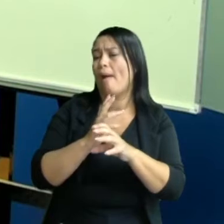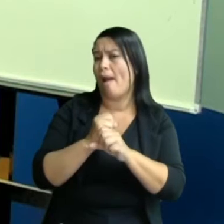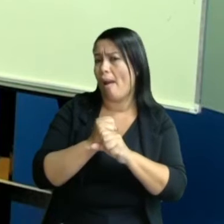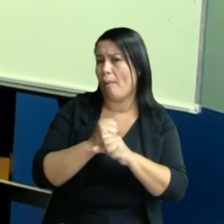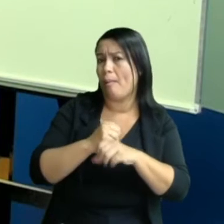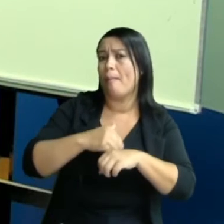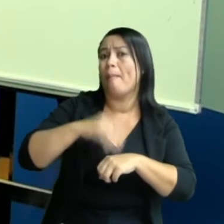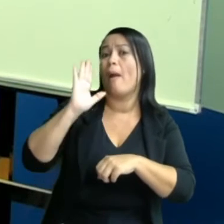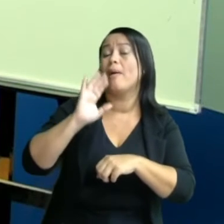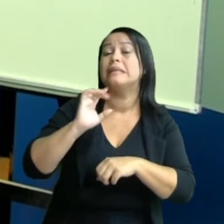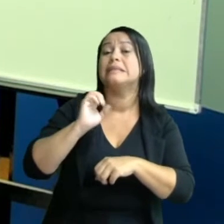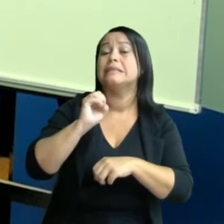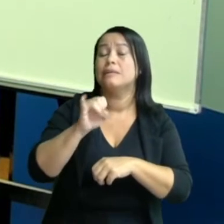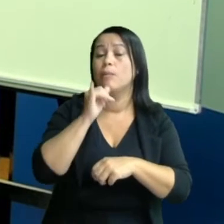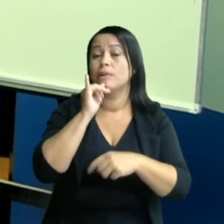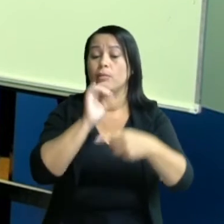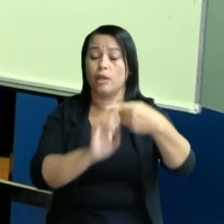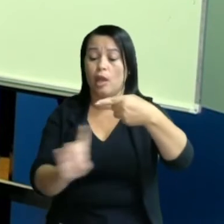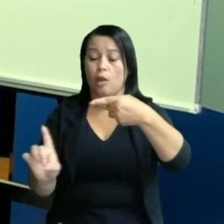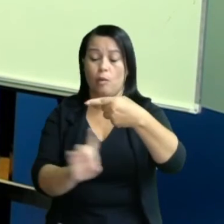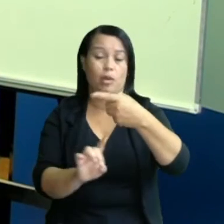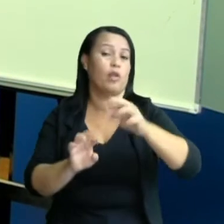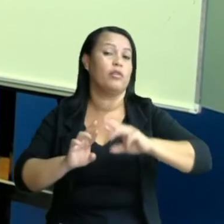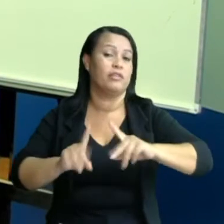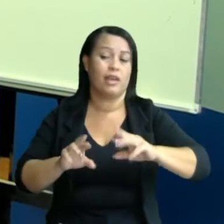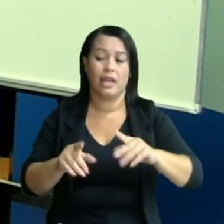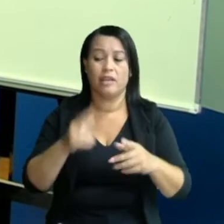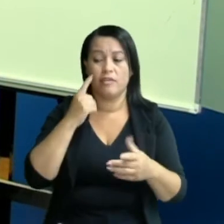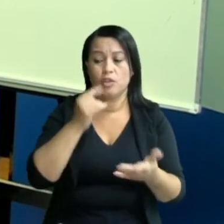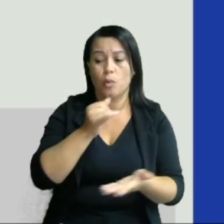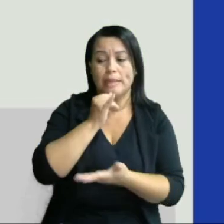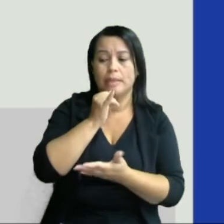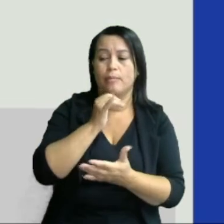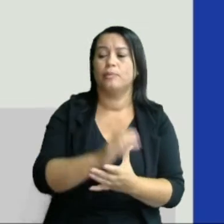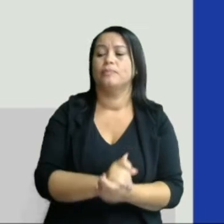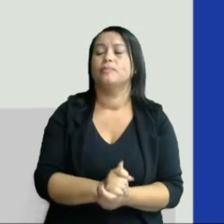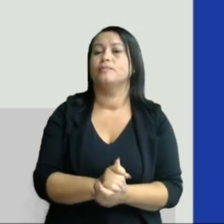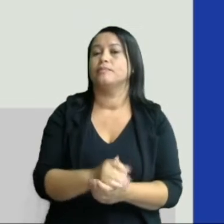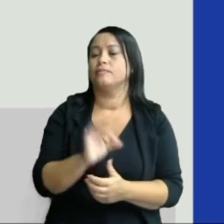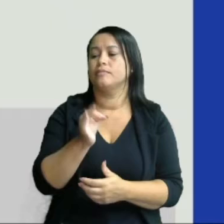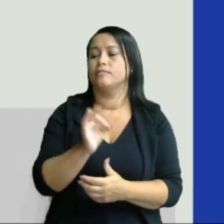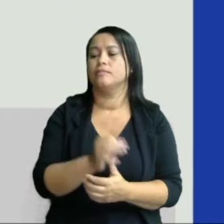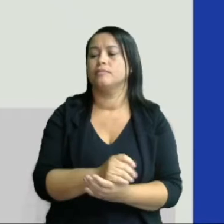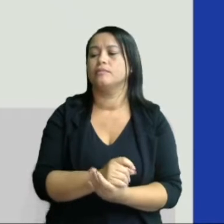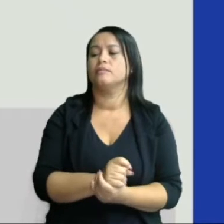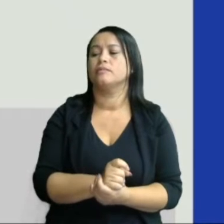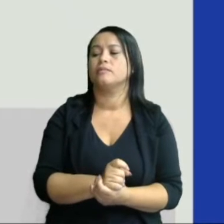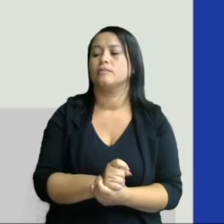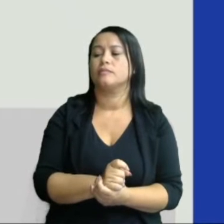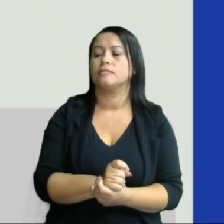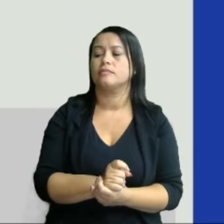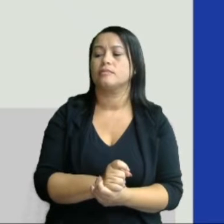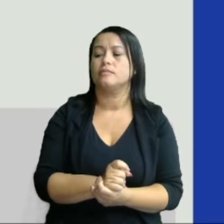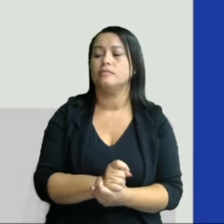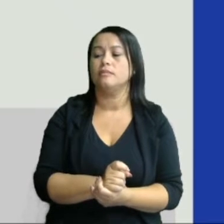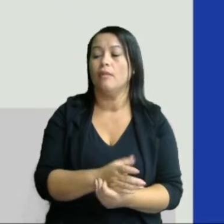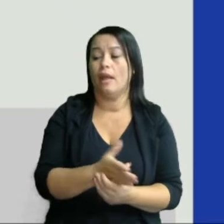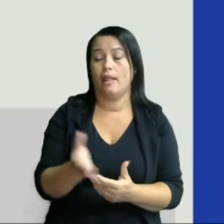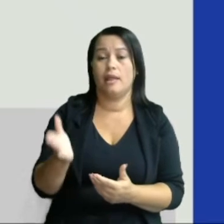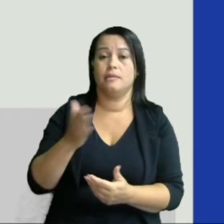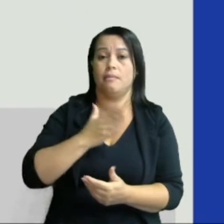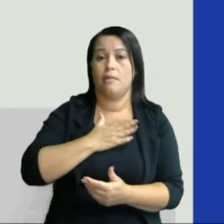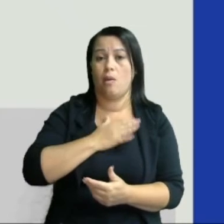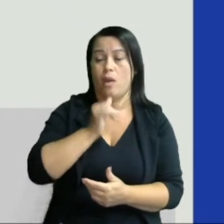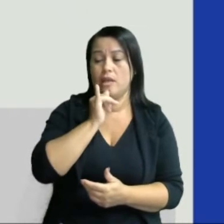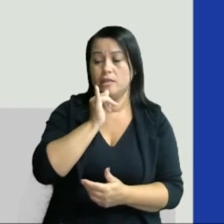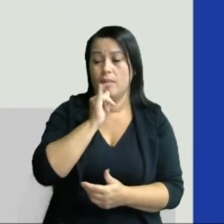foi diferente, tá? Então, coloquei um exemplo aqui, tá certo? Nesse meu exemplo, eu